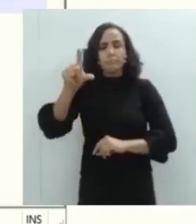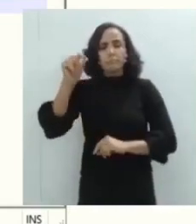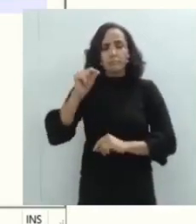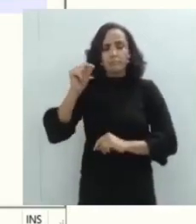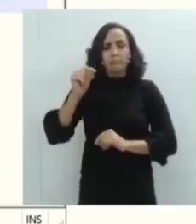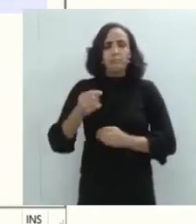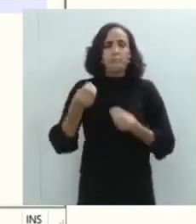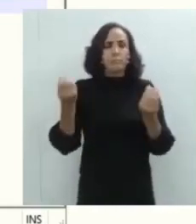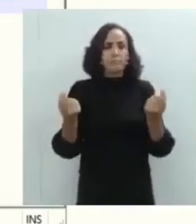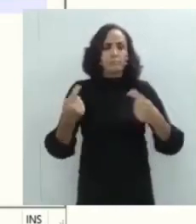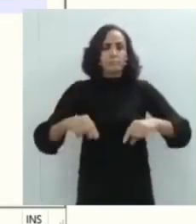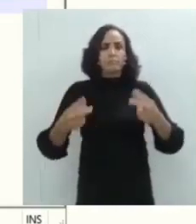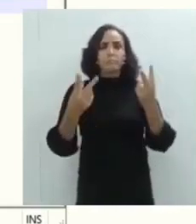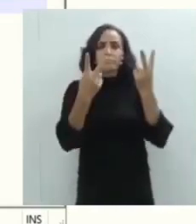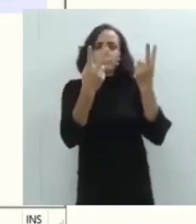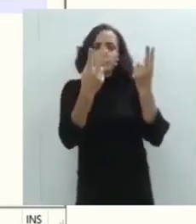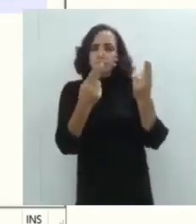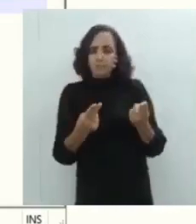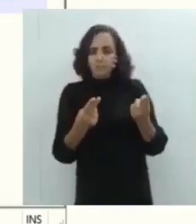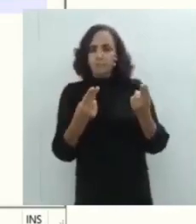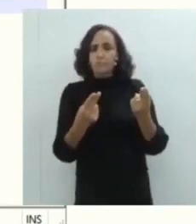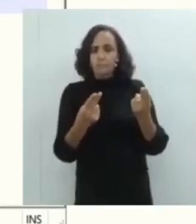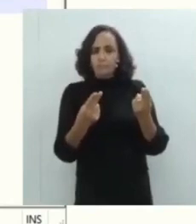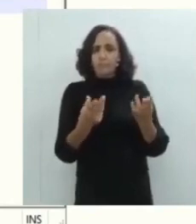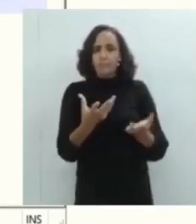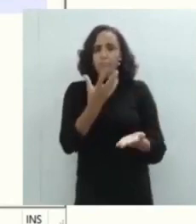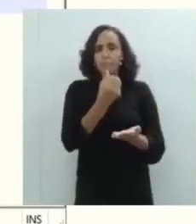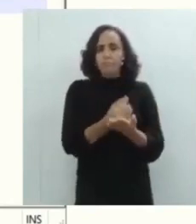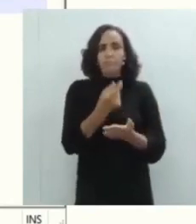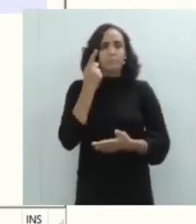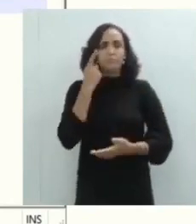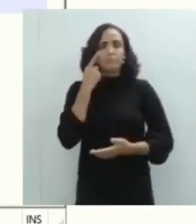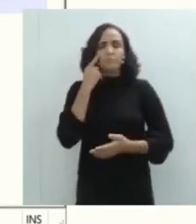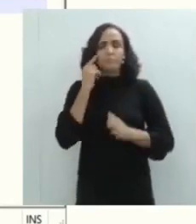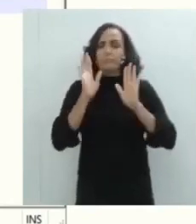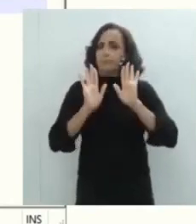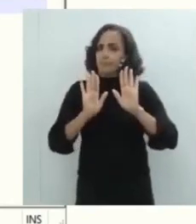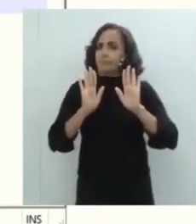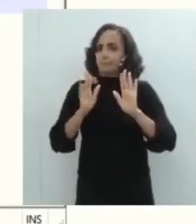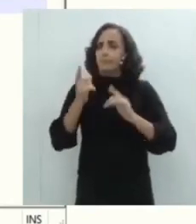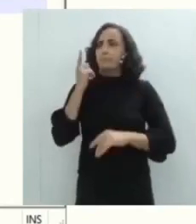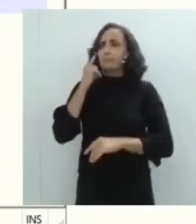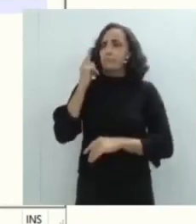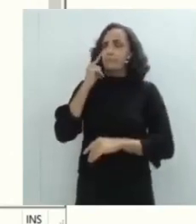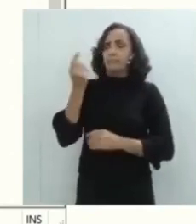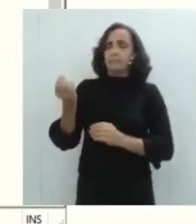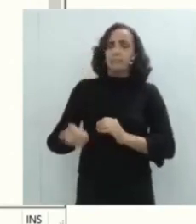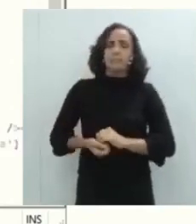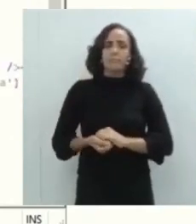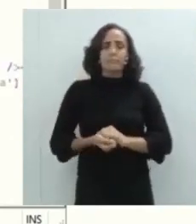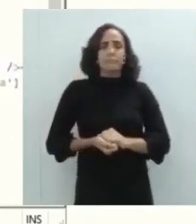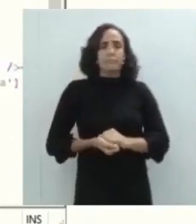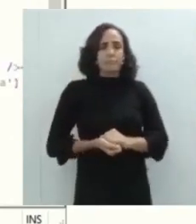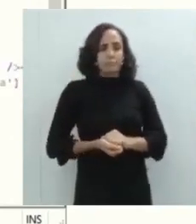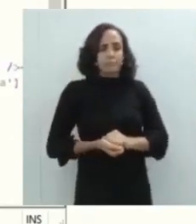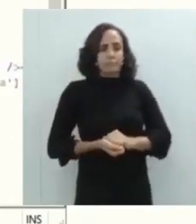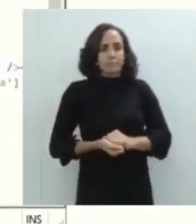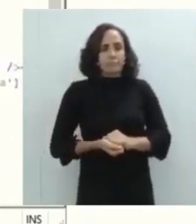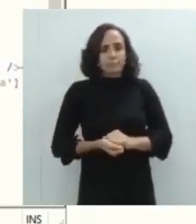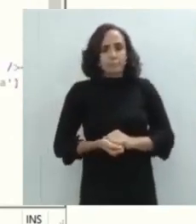ID seja igual a ID lá do banco de dados. Eu vou mostrar daqui a pouco no consulta2.php.